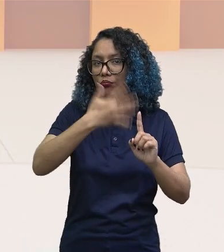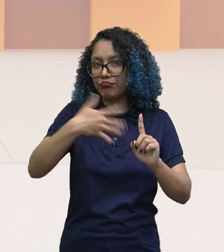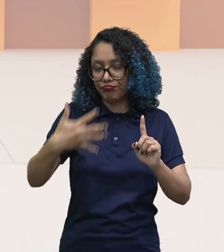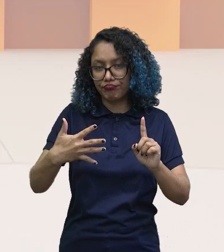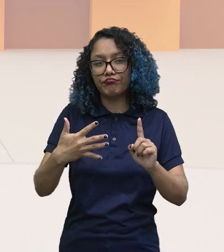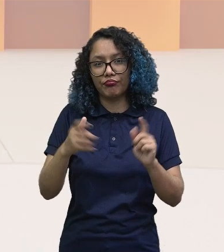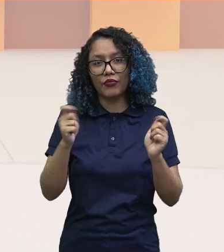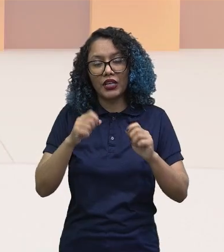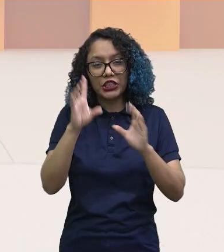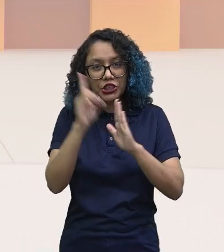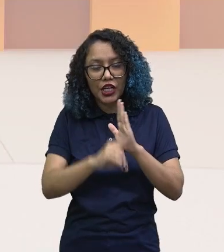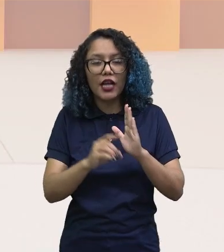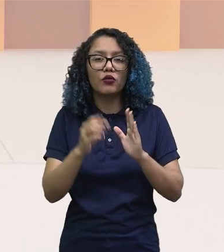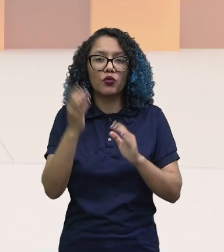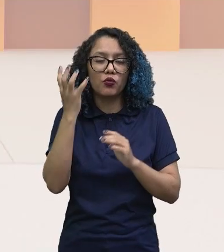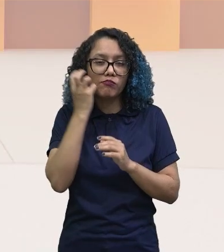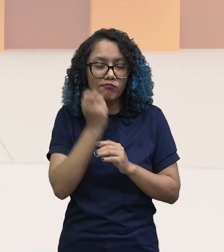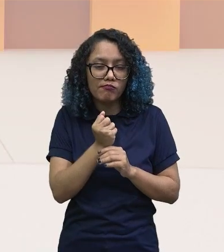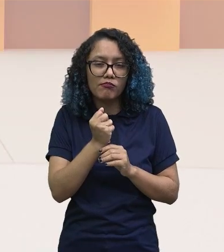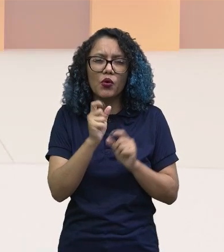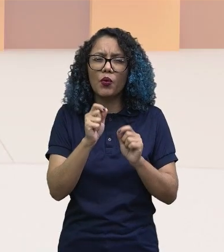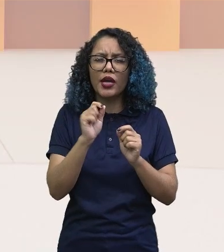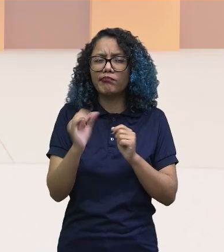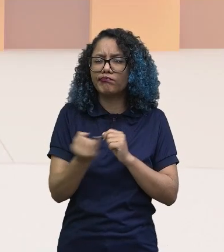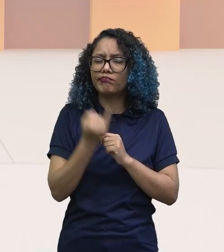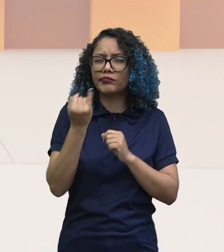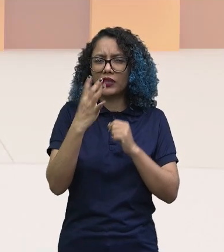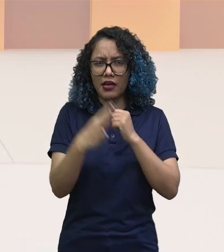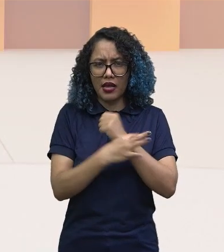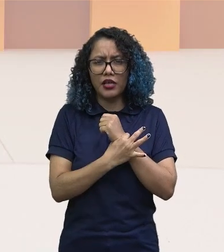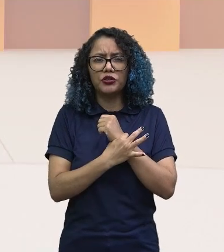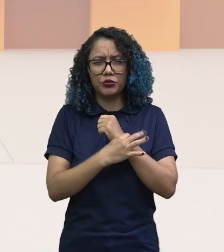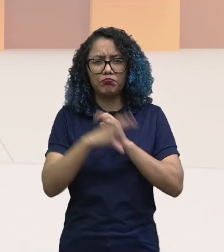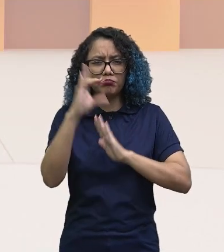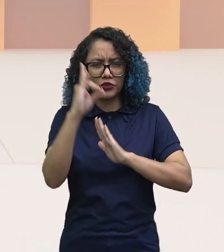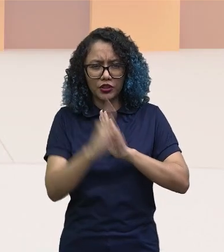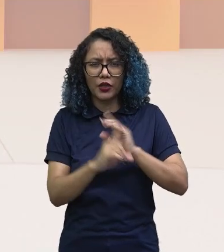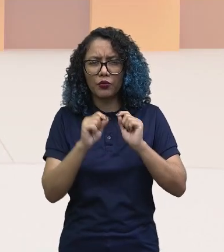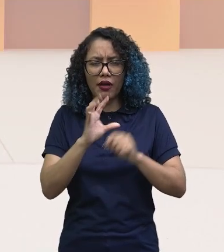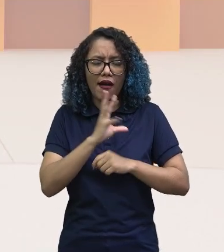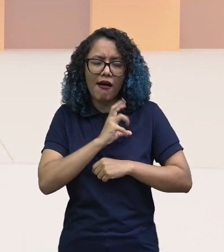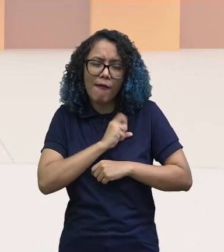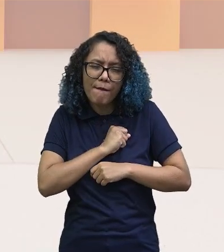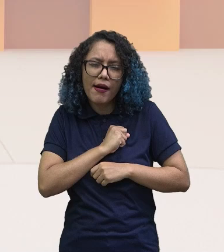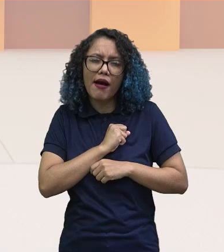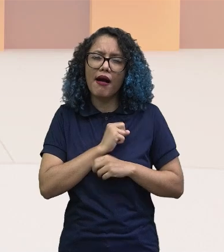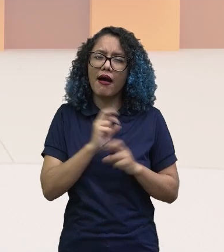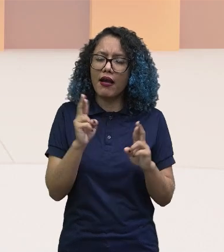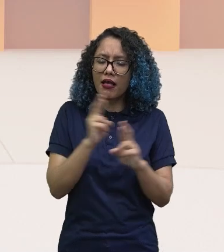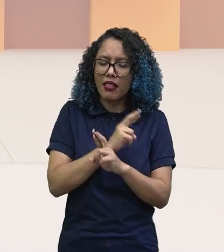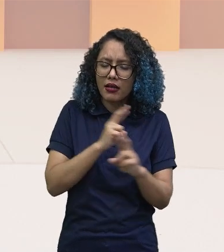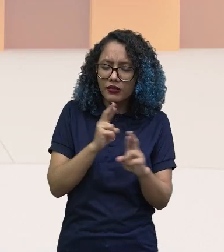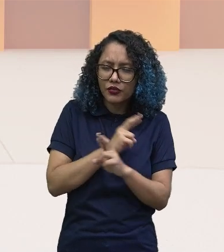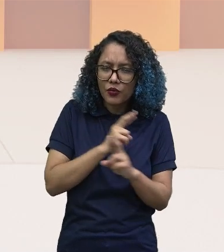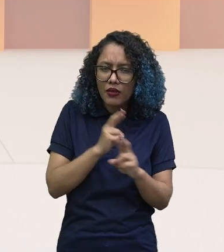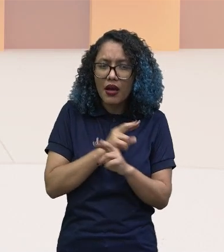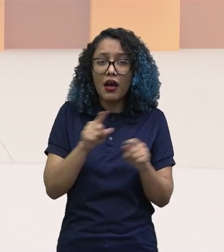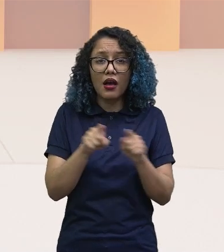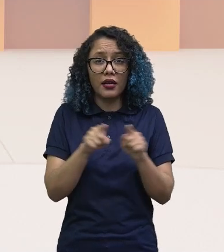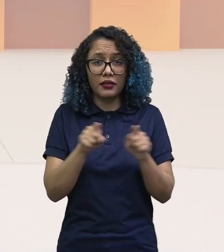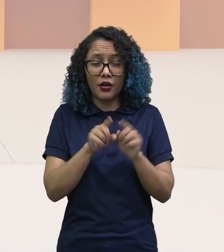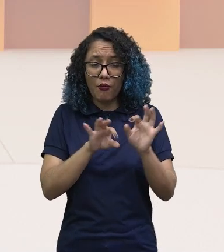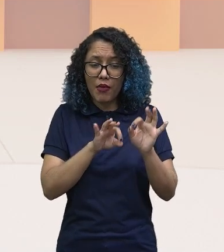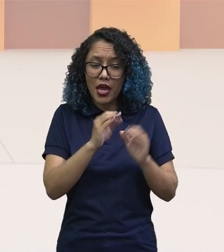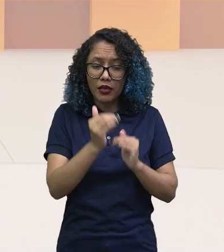é muito importante porque garante o direito dessas pessoas de amarem, de se relacionarem e de constituírem